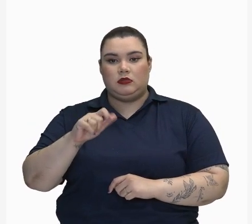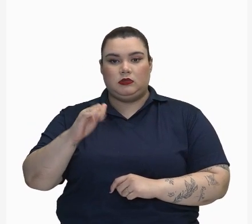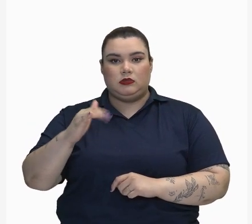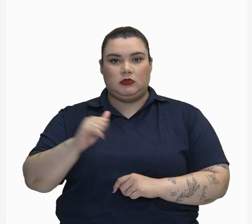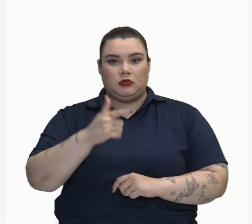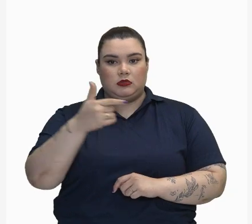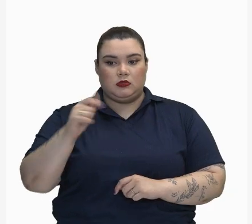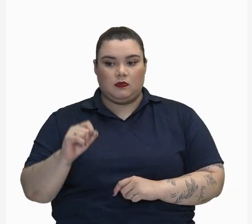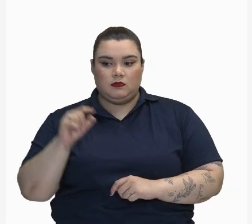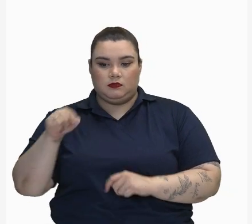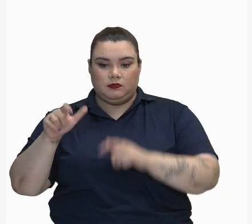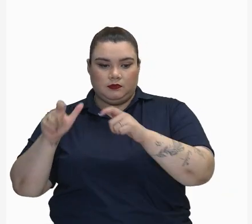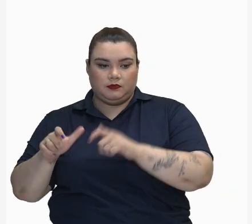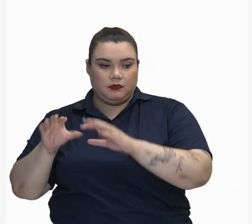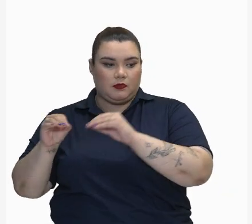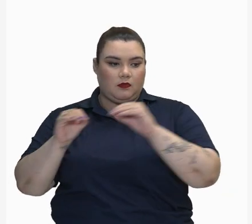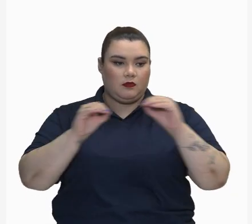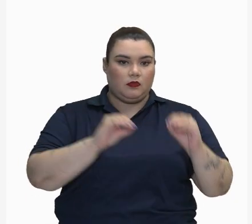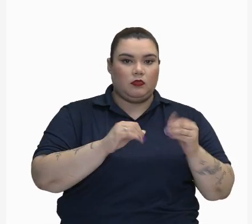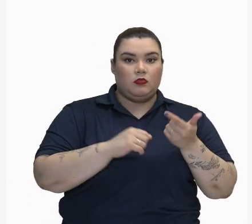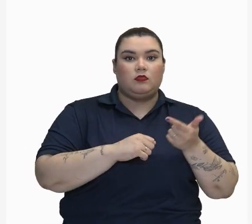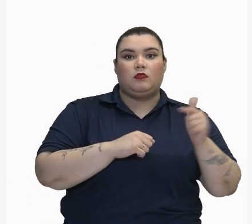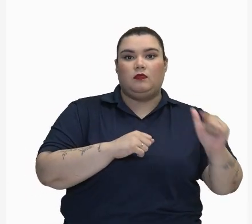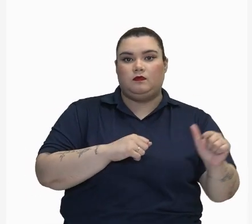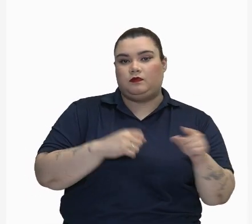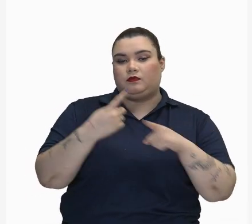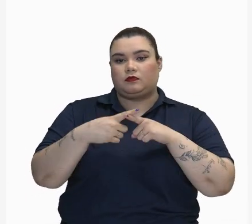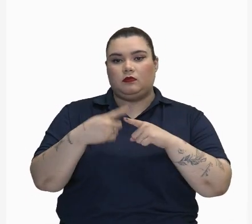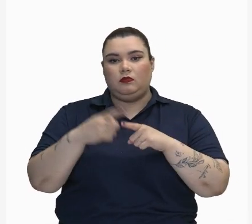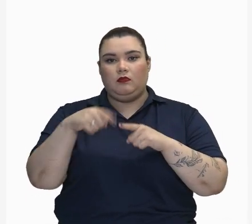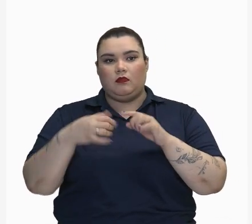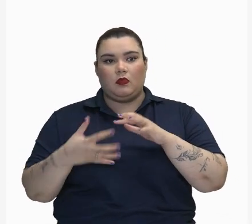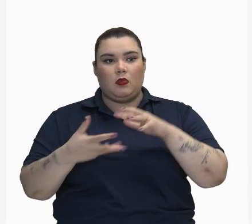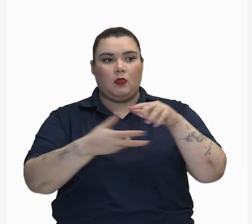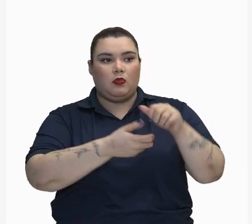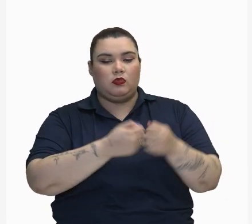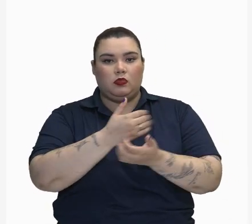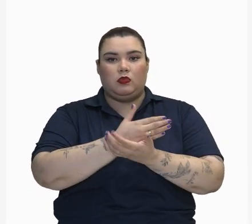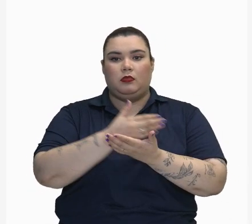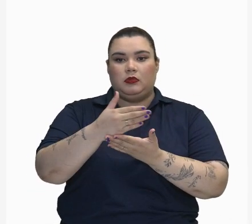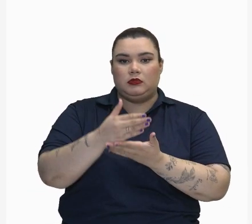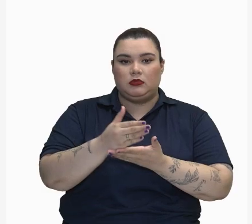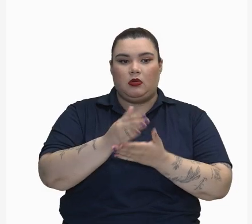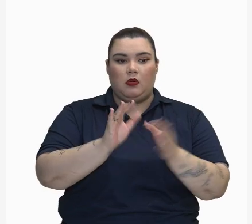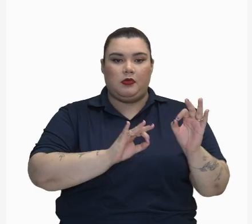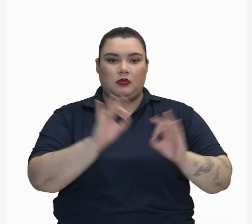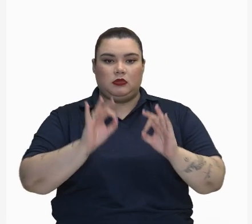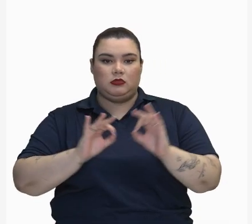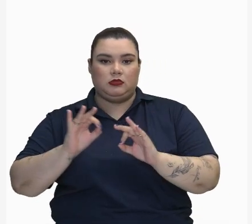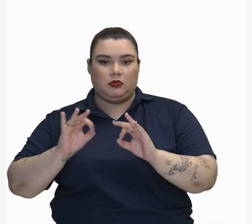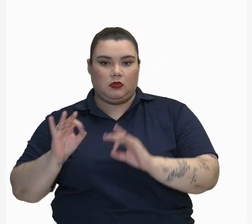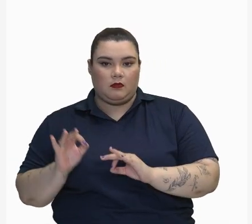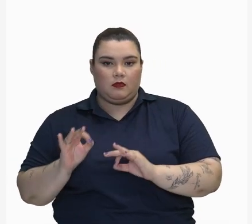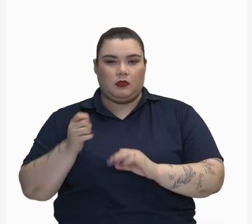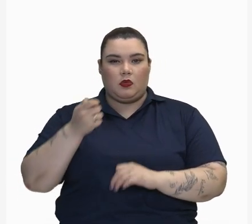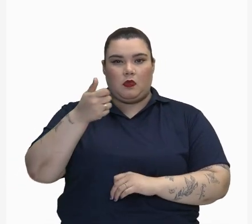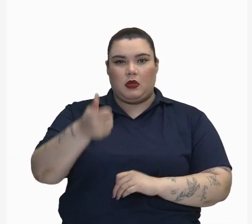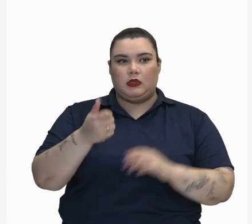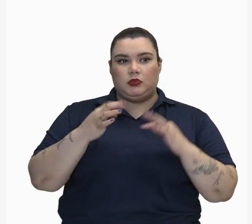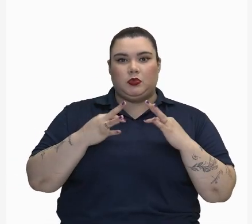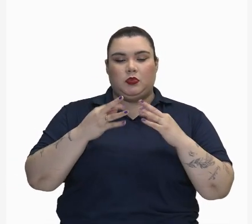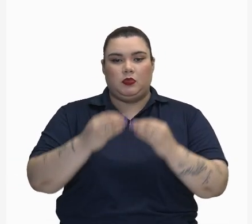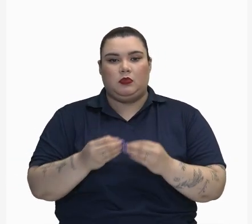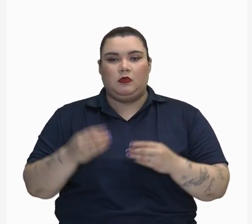outro. Outros, no caso, né? Porque o mundo começou a ser conhecido quase que completamente. A gente tem